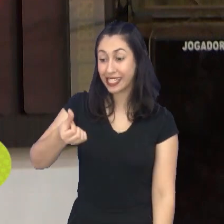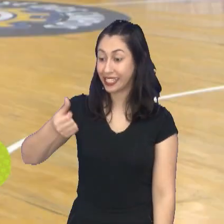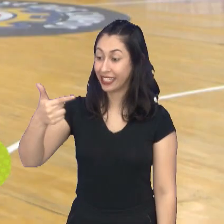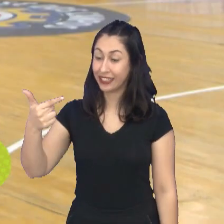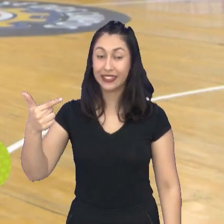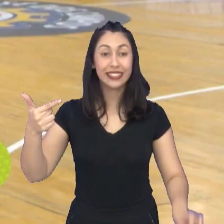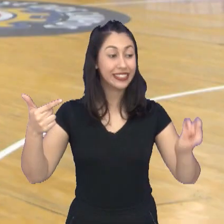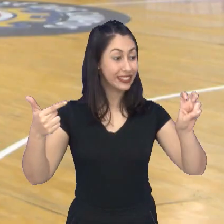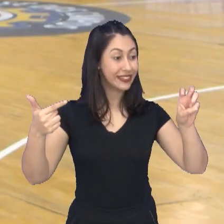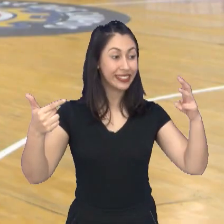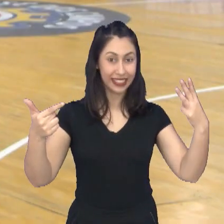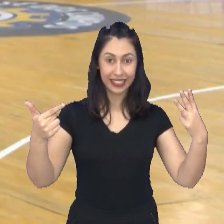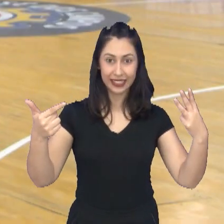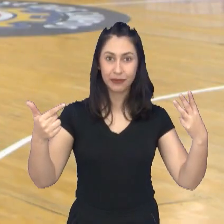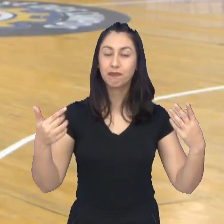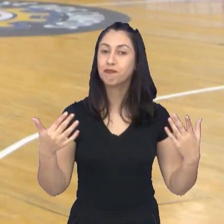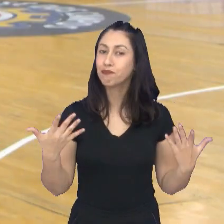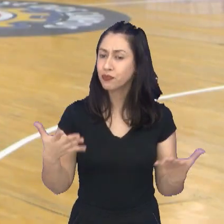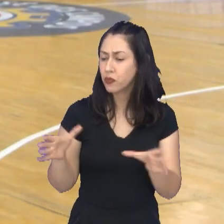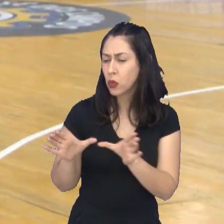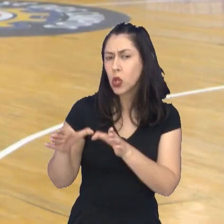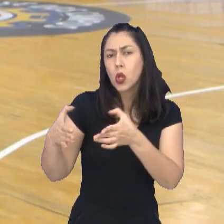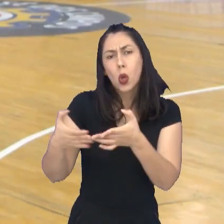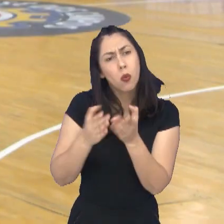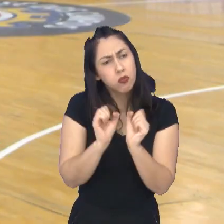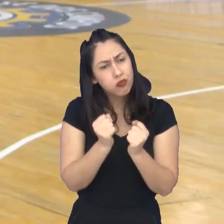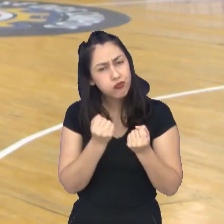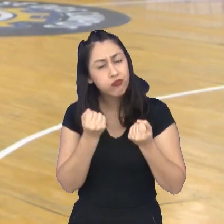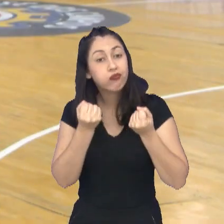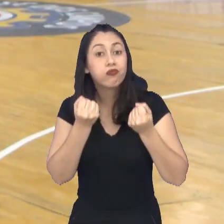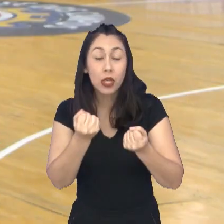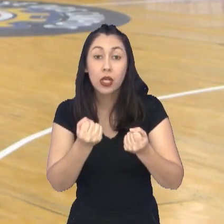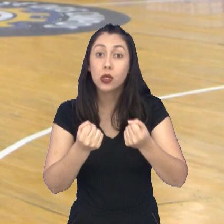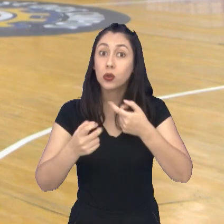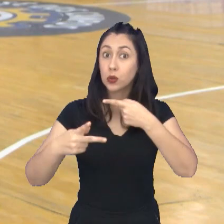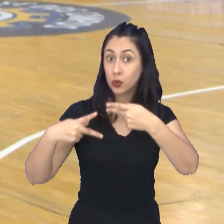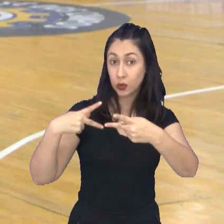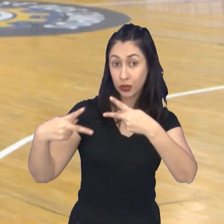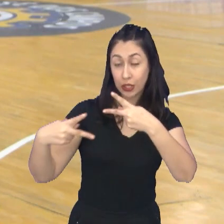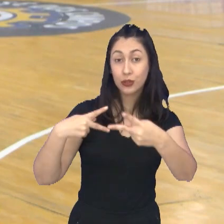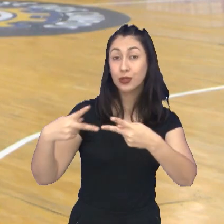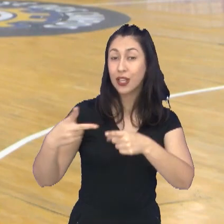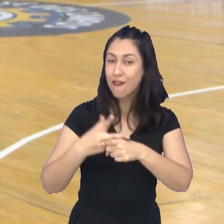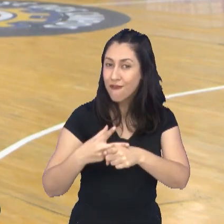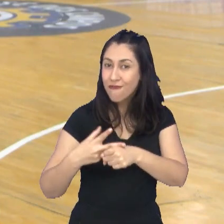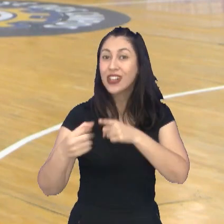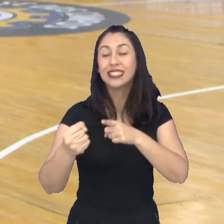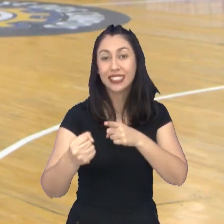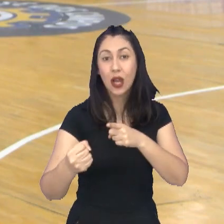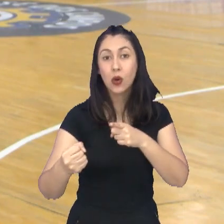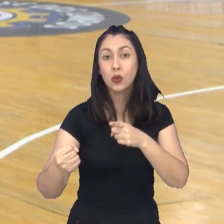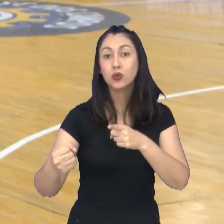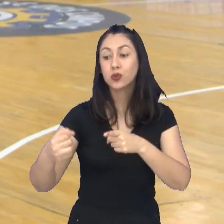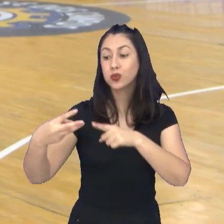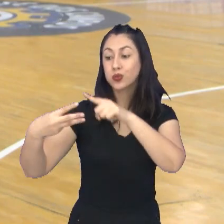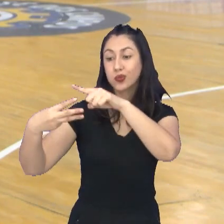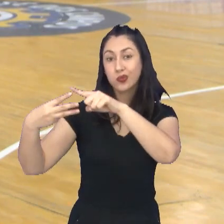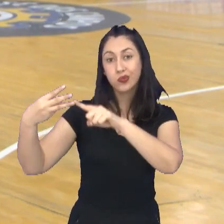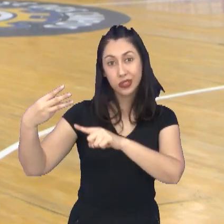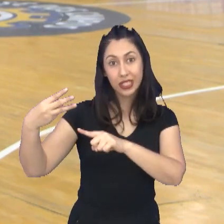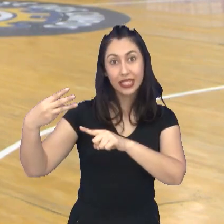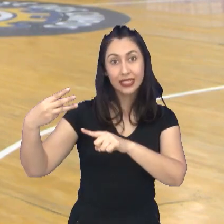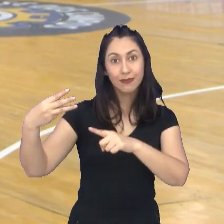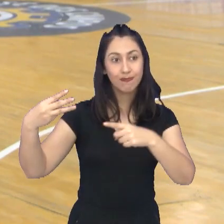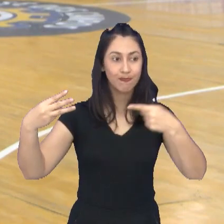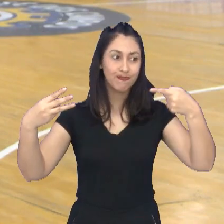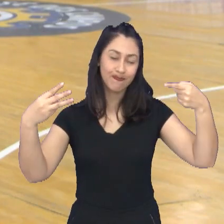62-53. Com uma atuação consistente aqui no ginásio Lineu de Moura, o São José Basquetebol venceu 3 dos 4 períodos disputados.